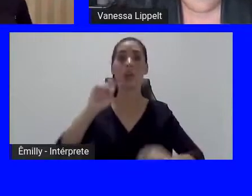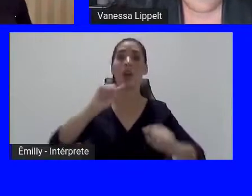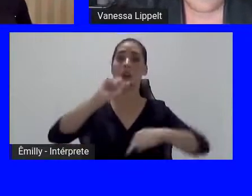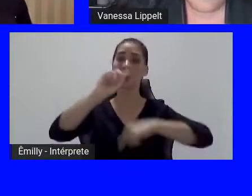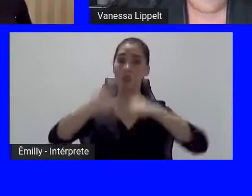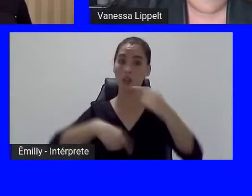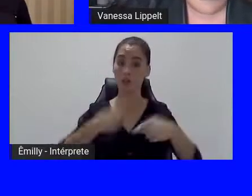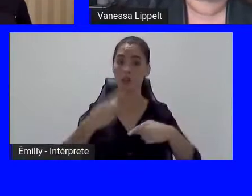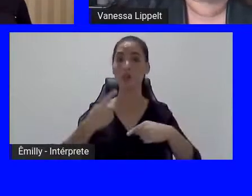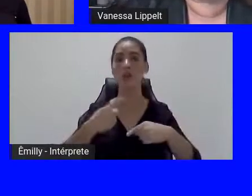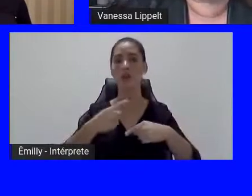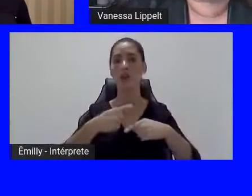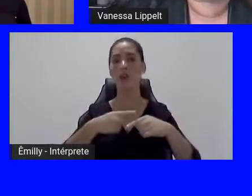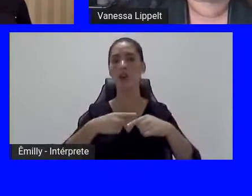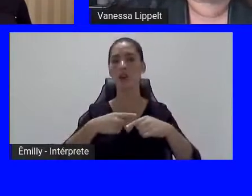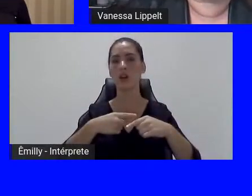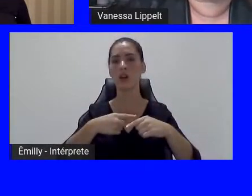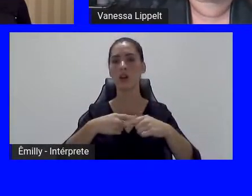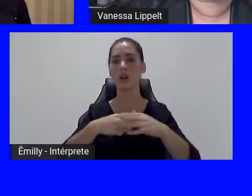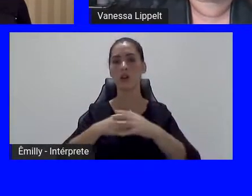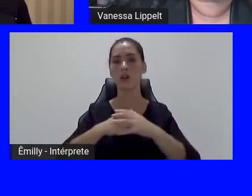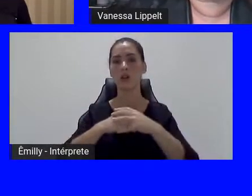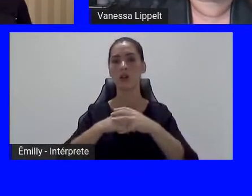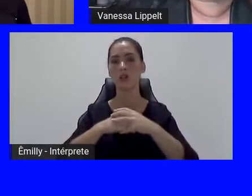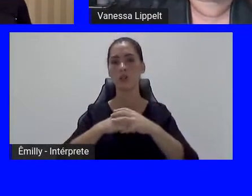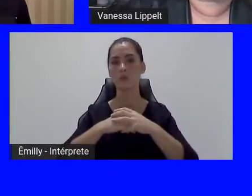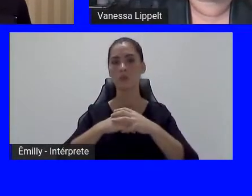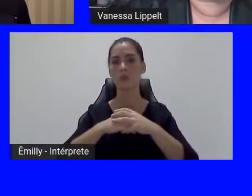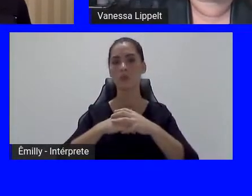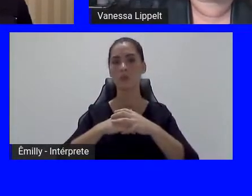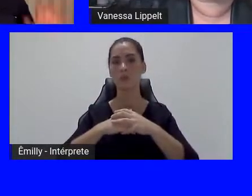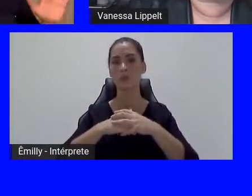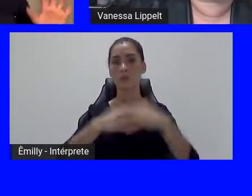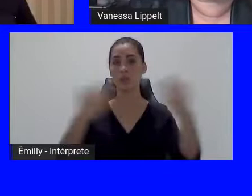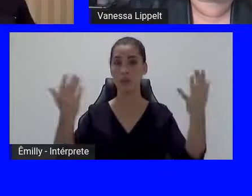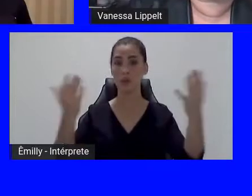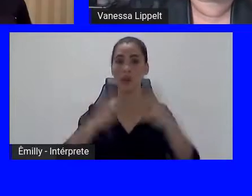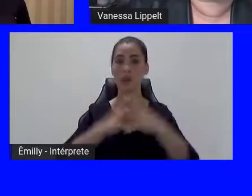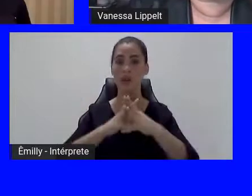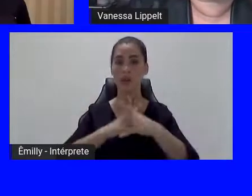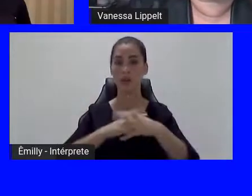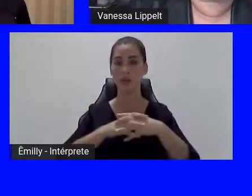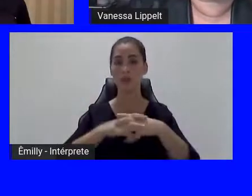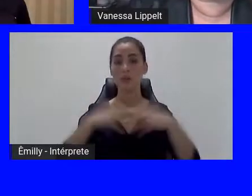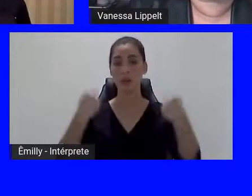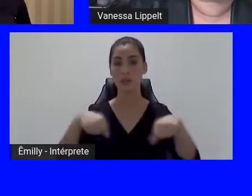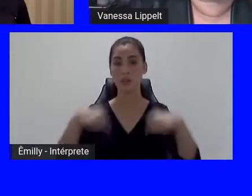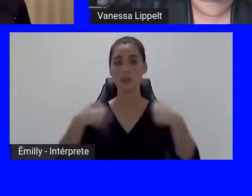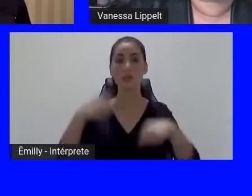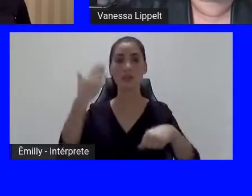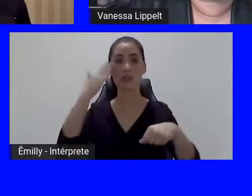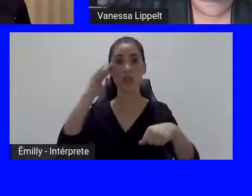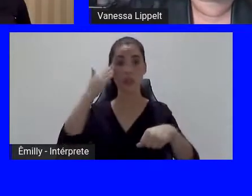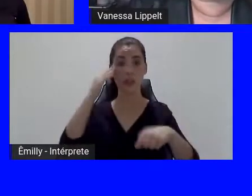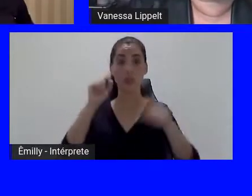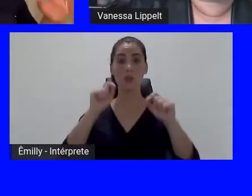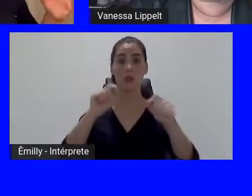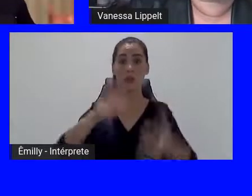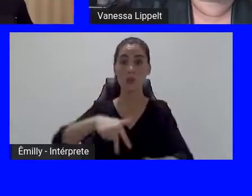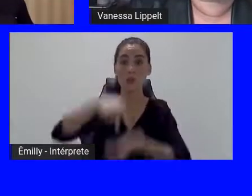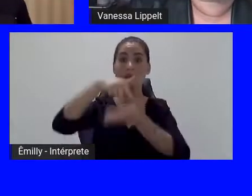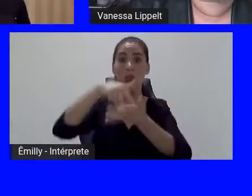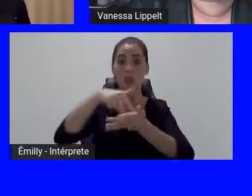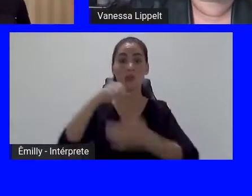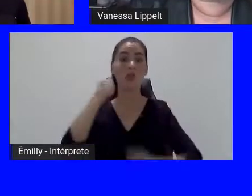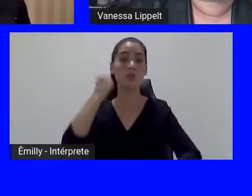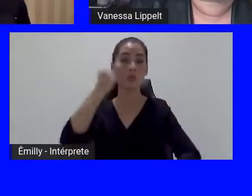razões. Então é isso, chumbo trocado também não dói, né? Eu tenho que entender o posicionamento do senador Renan,